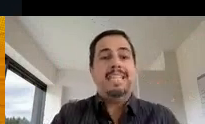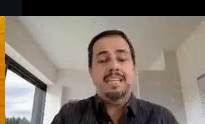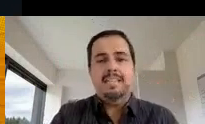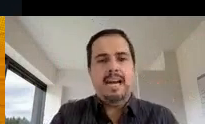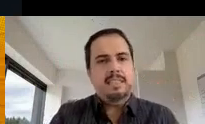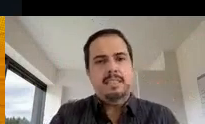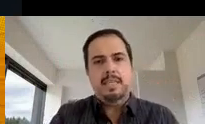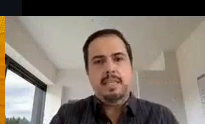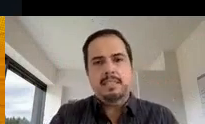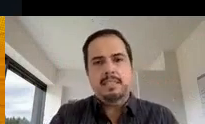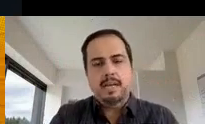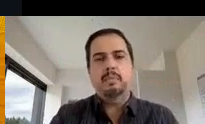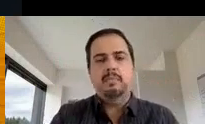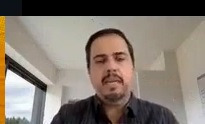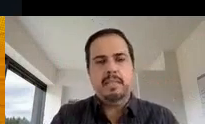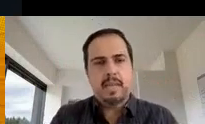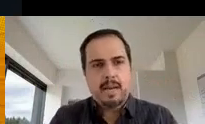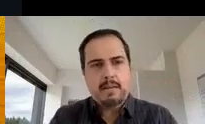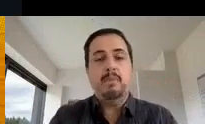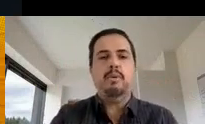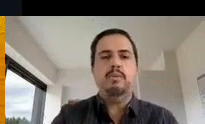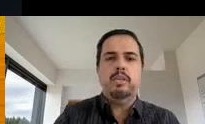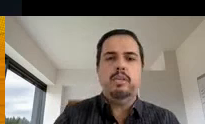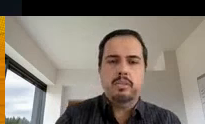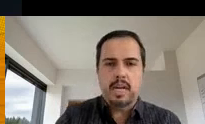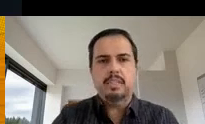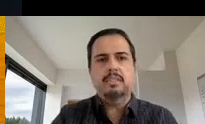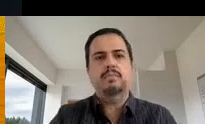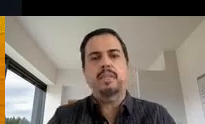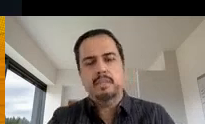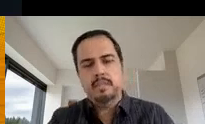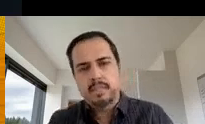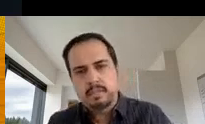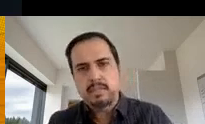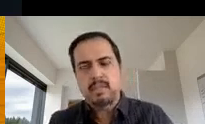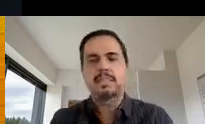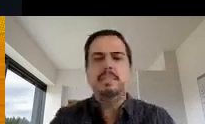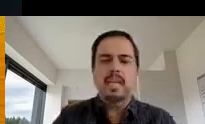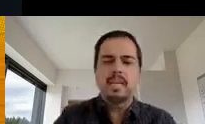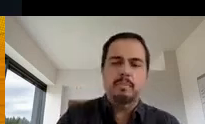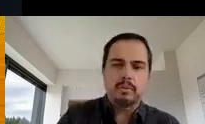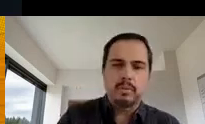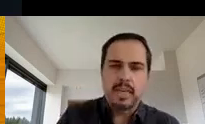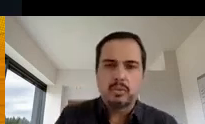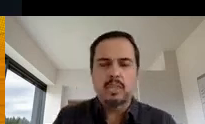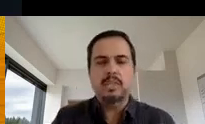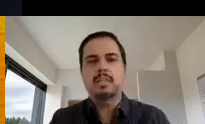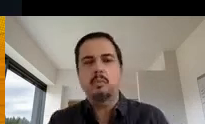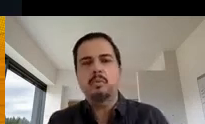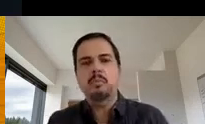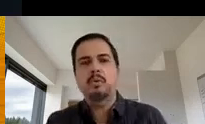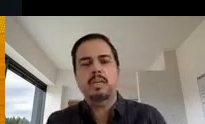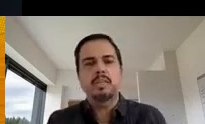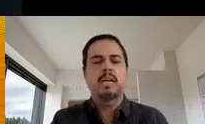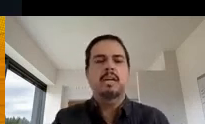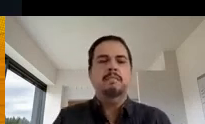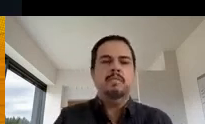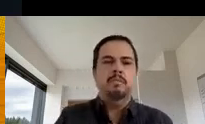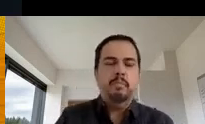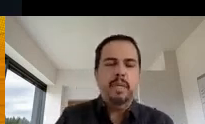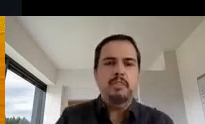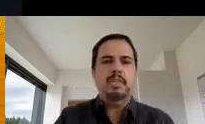Entende? Agilidade, testar, experimentar, ter processos ágeis, flexíveis, né? Você tem que ter processo, você tem que ter